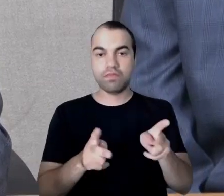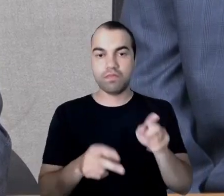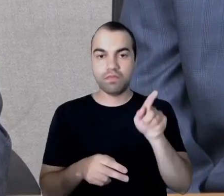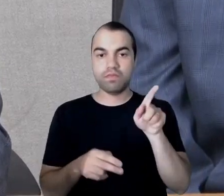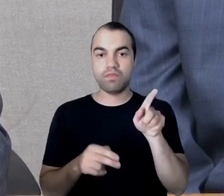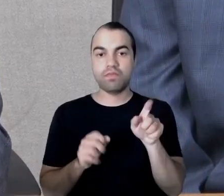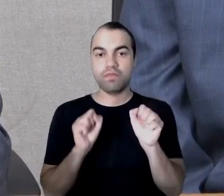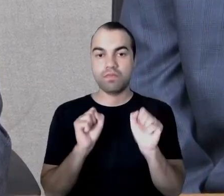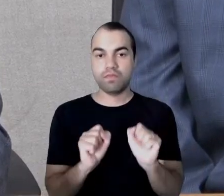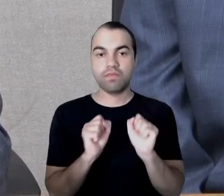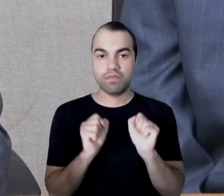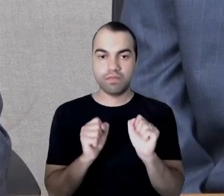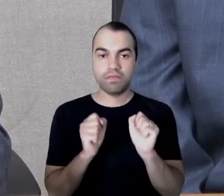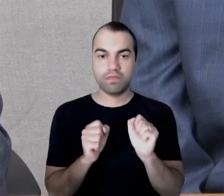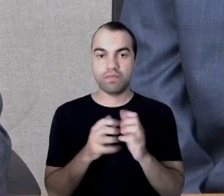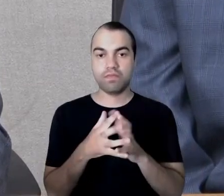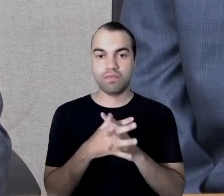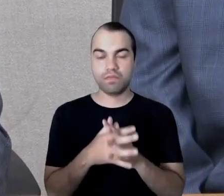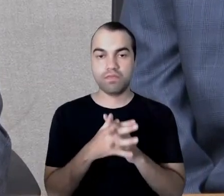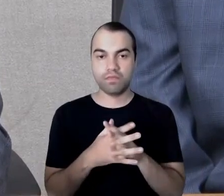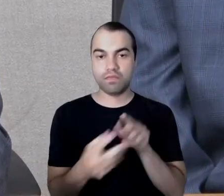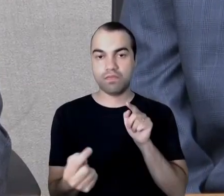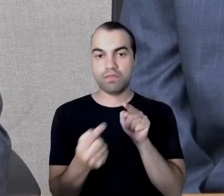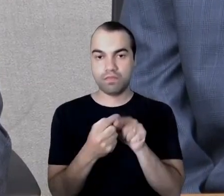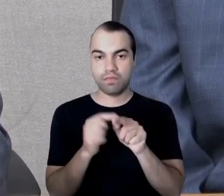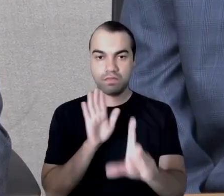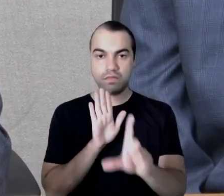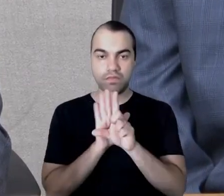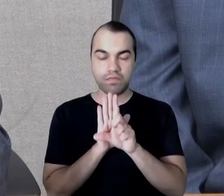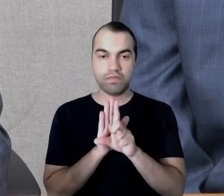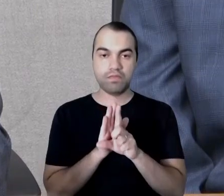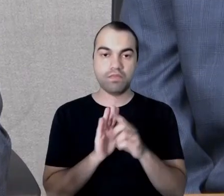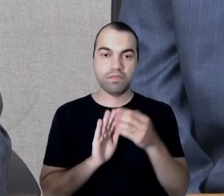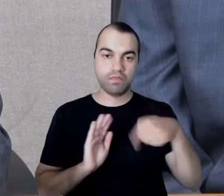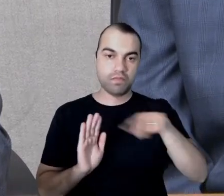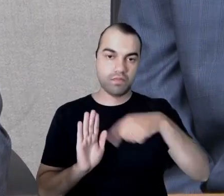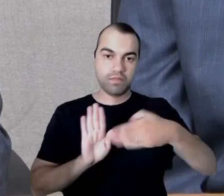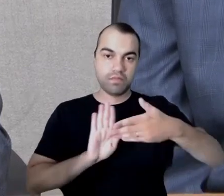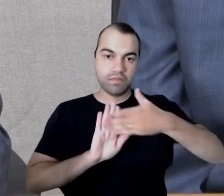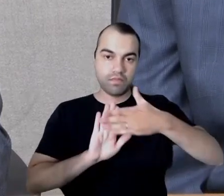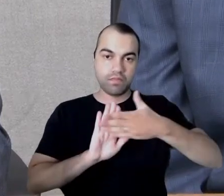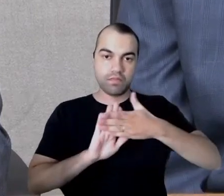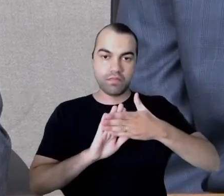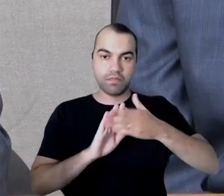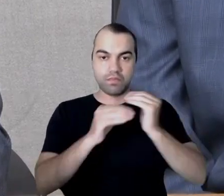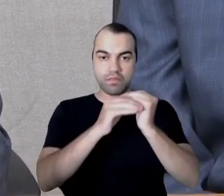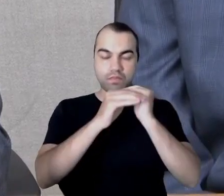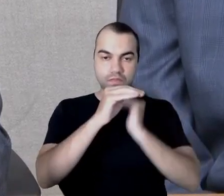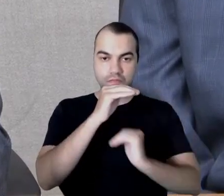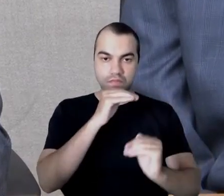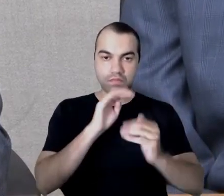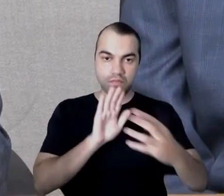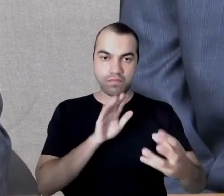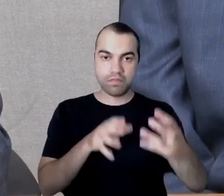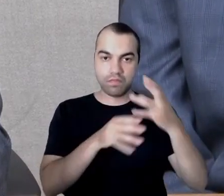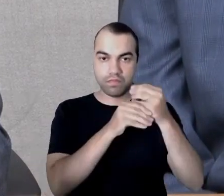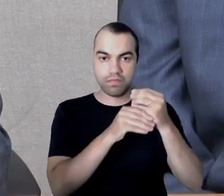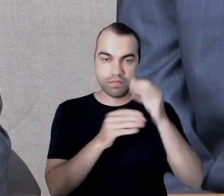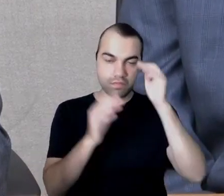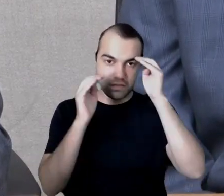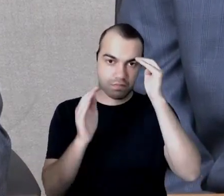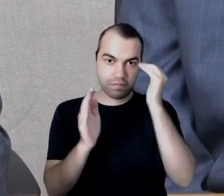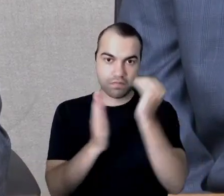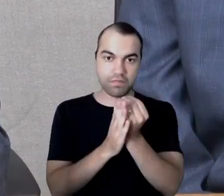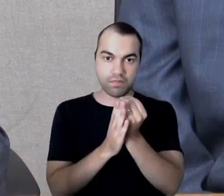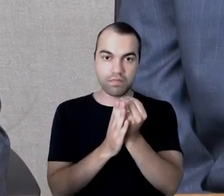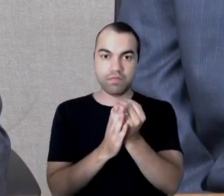poderá gerar confusão na aplicação da Lei assim propomos por meio de supermenda a operação da redação para cumprimento das obrigações